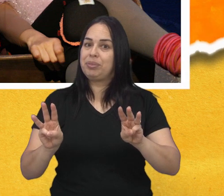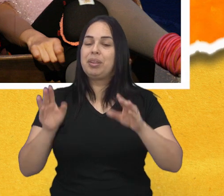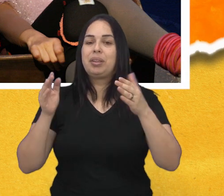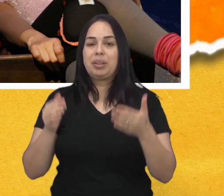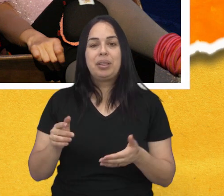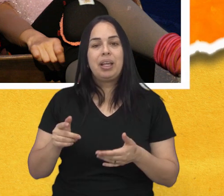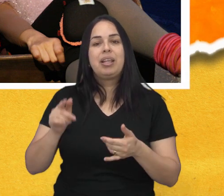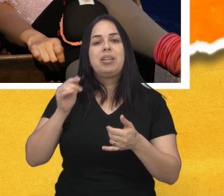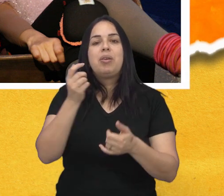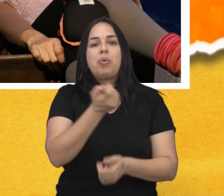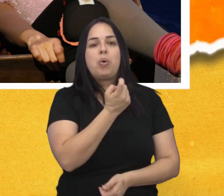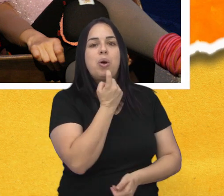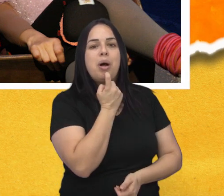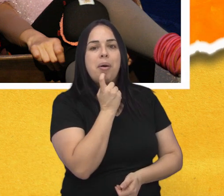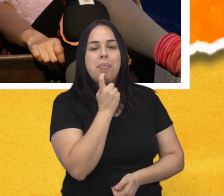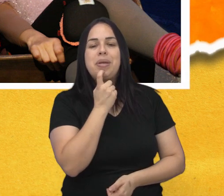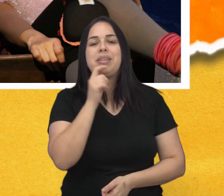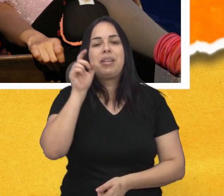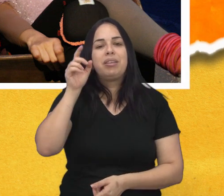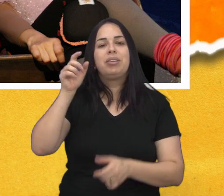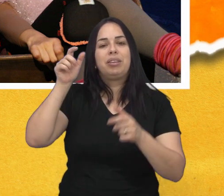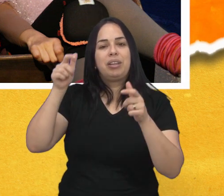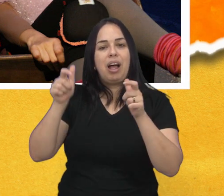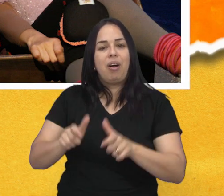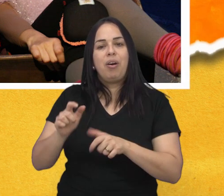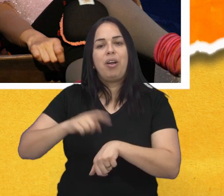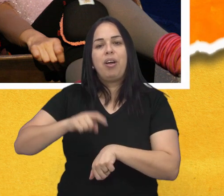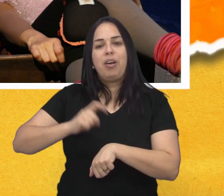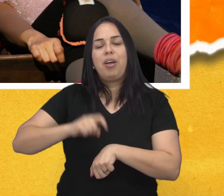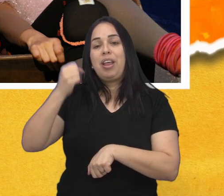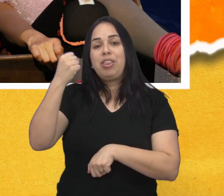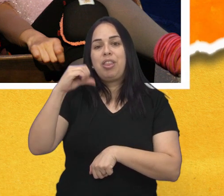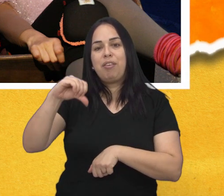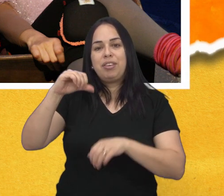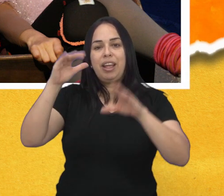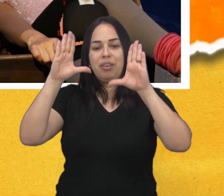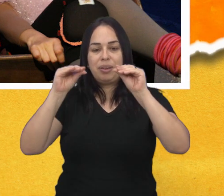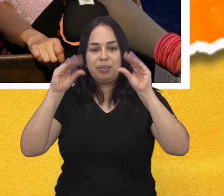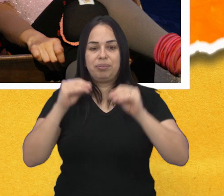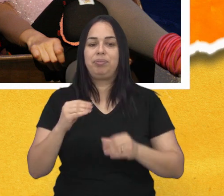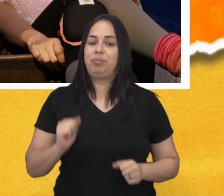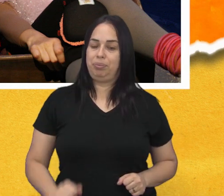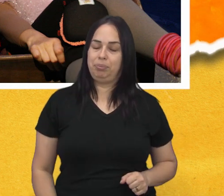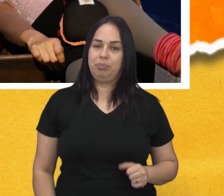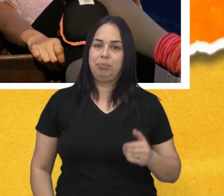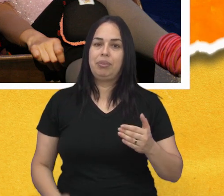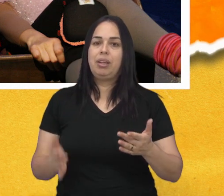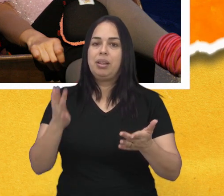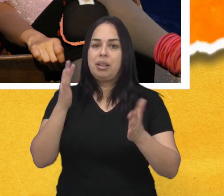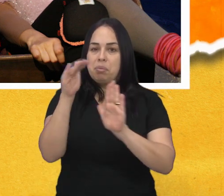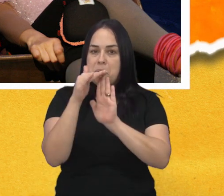Barracão Teatro de Campinas, às 9 da noite. A programação completa está no site